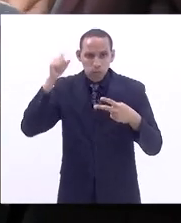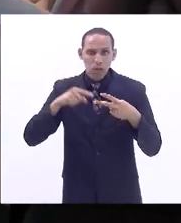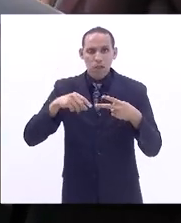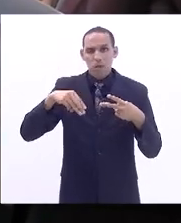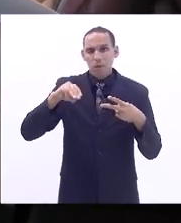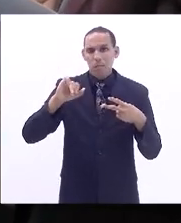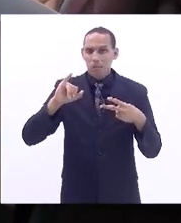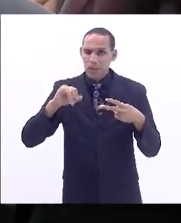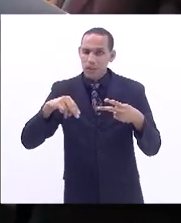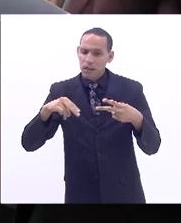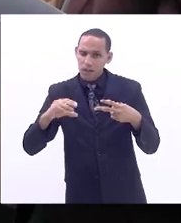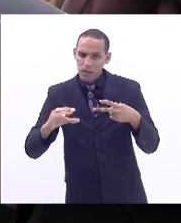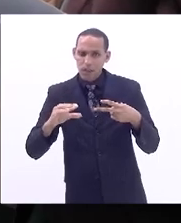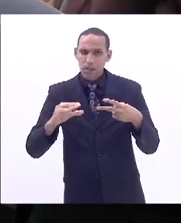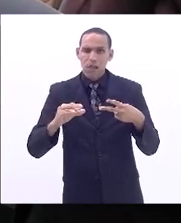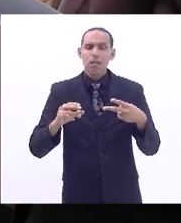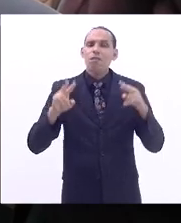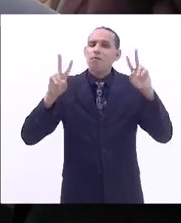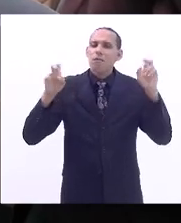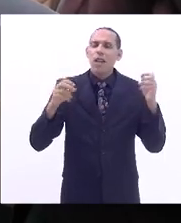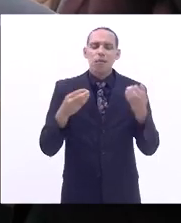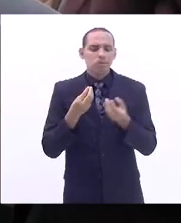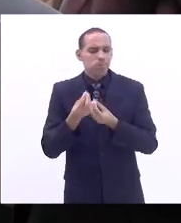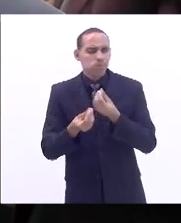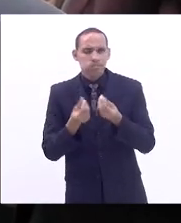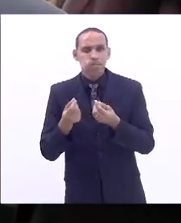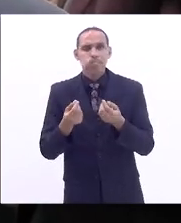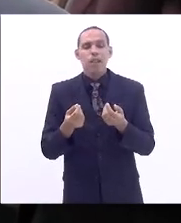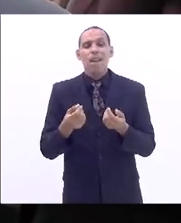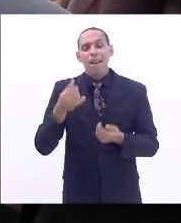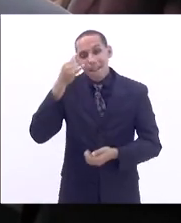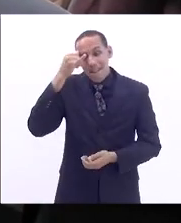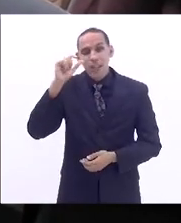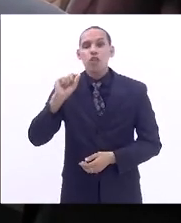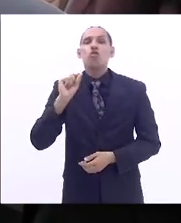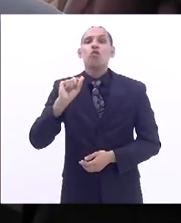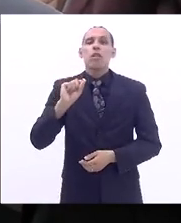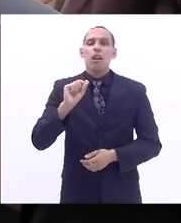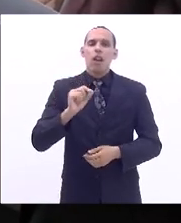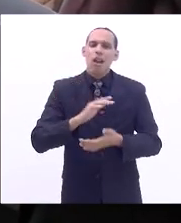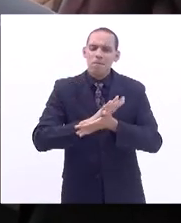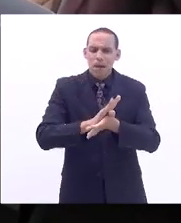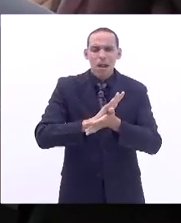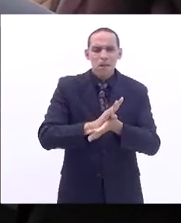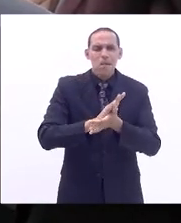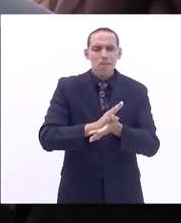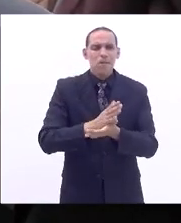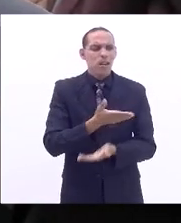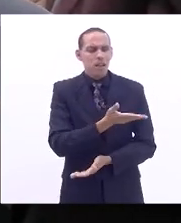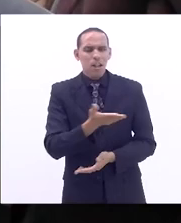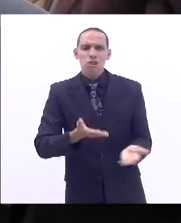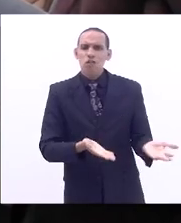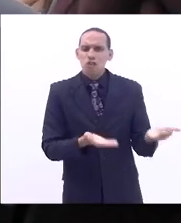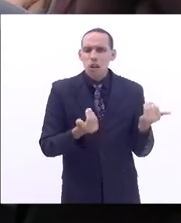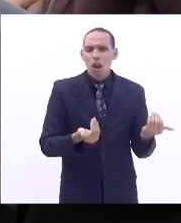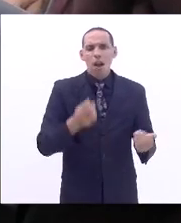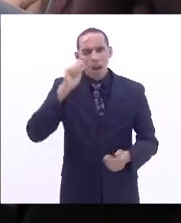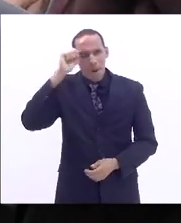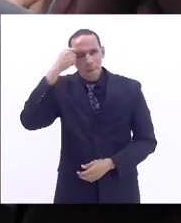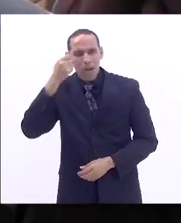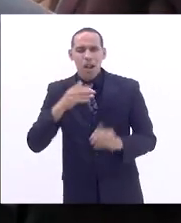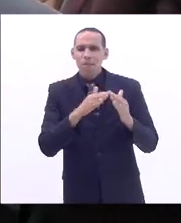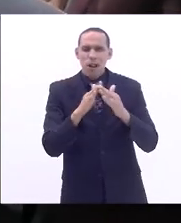sensível com esse projeto para ajudar a conter este festival de preconceitos contra jovens pretos e favelados presos